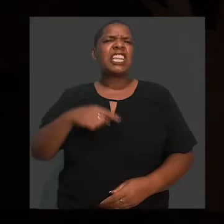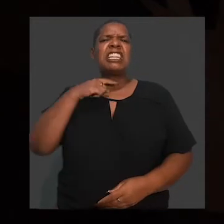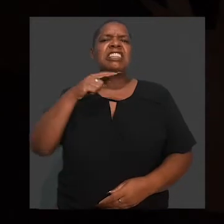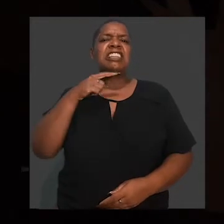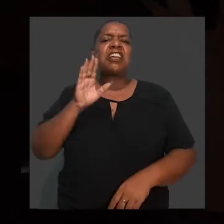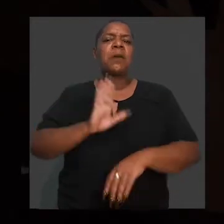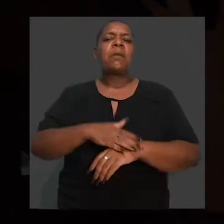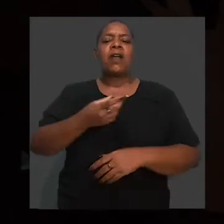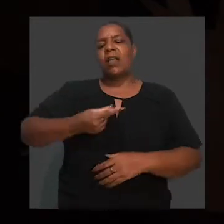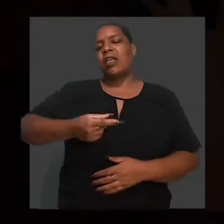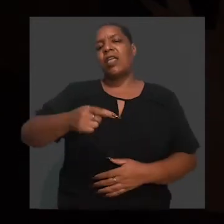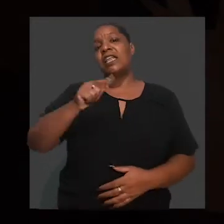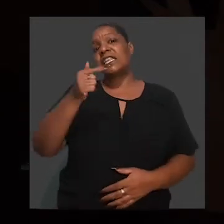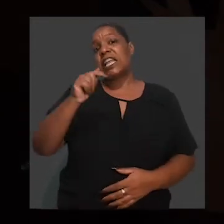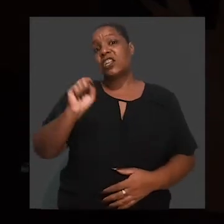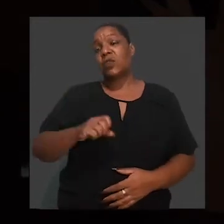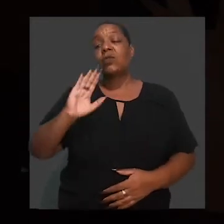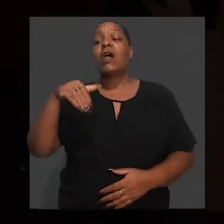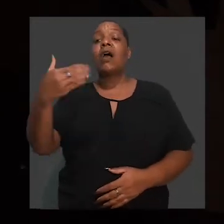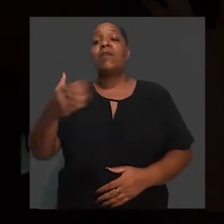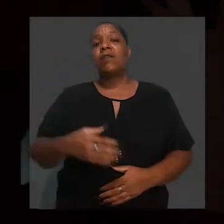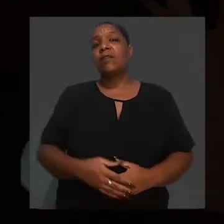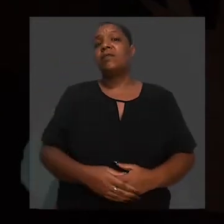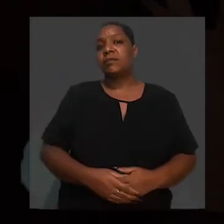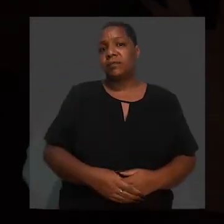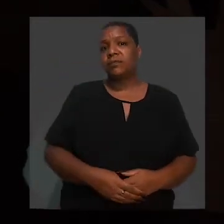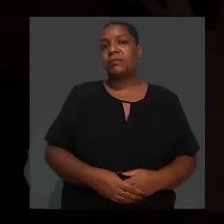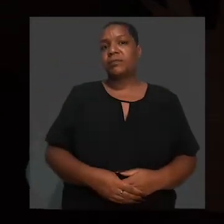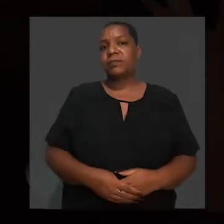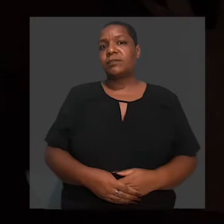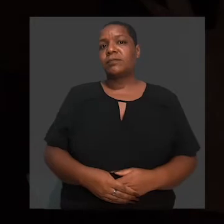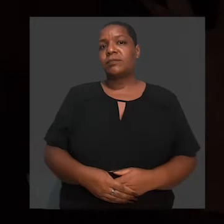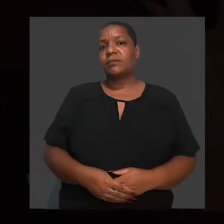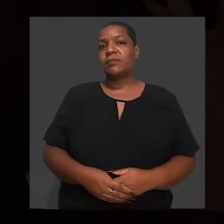Dizem que ninguém dura mais do que 7 segundos lá fora.